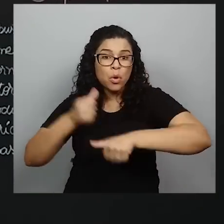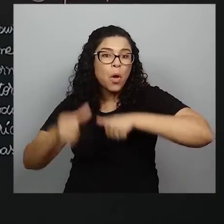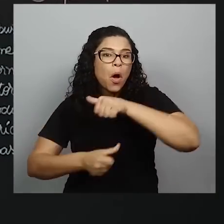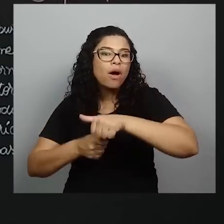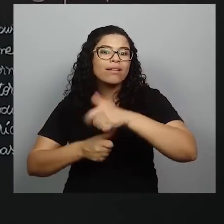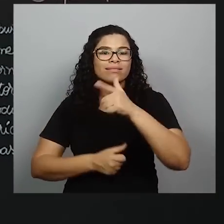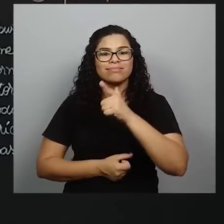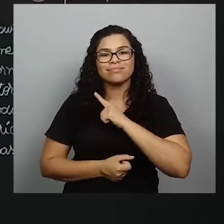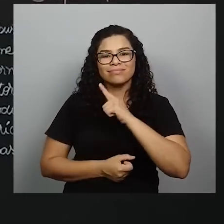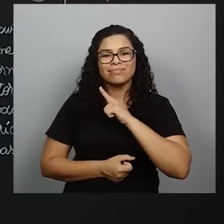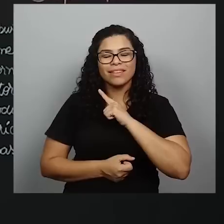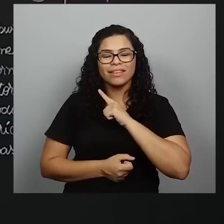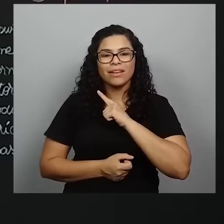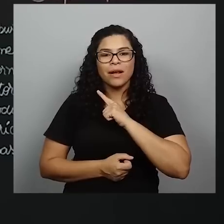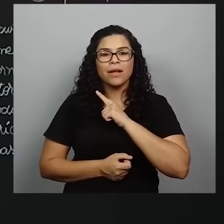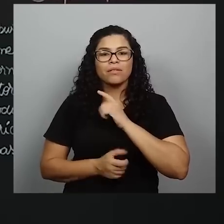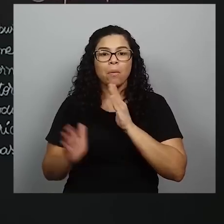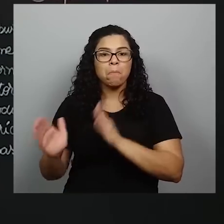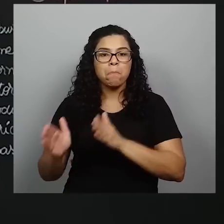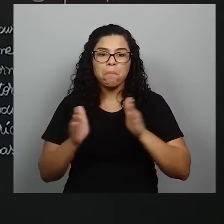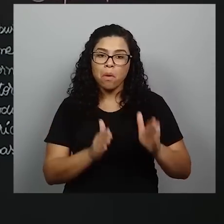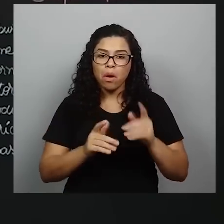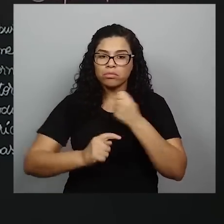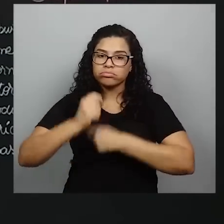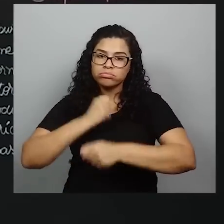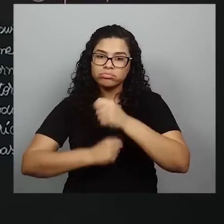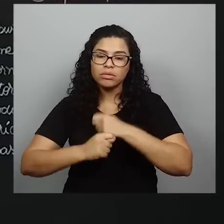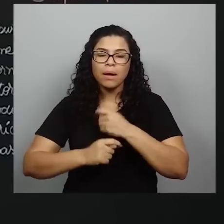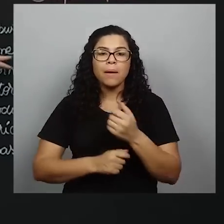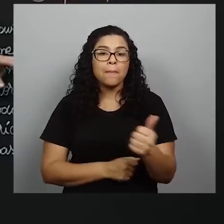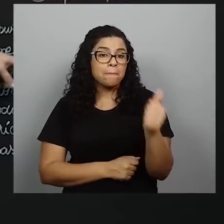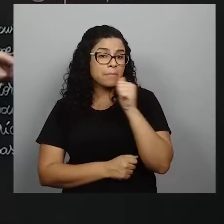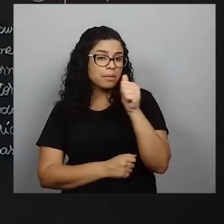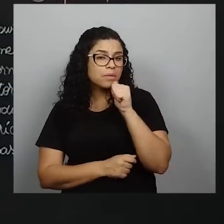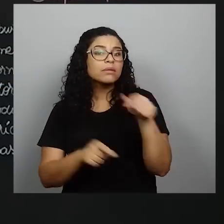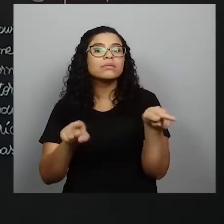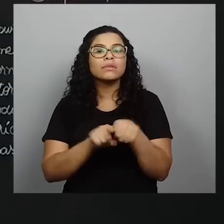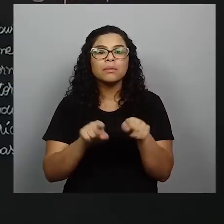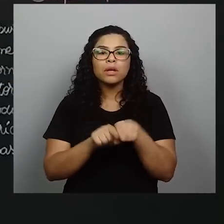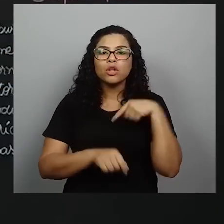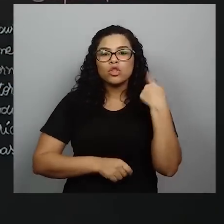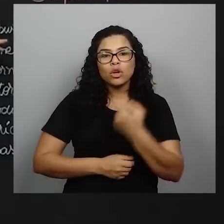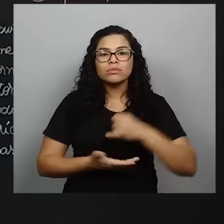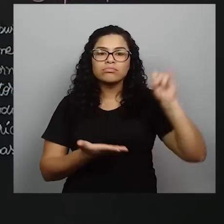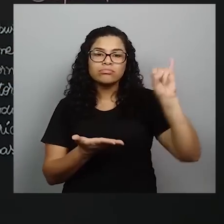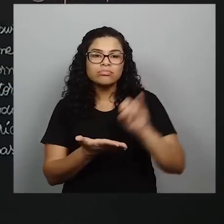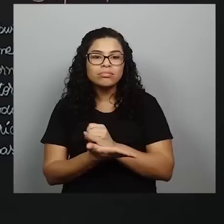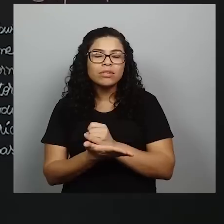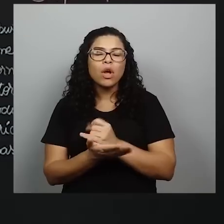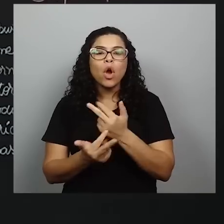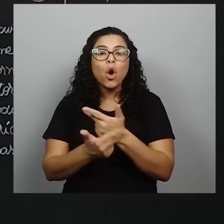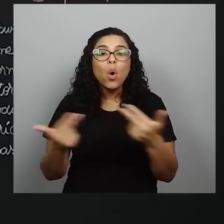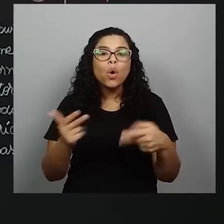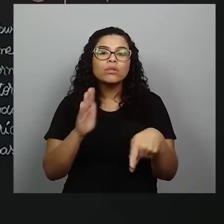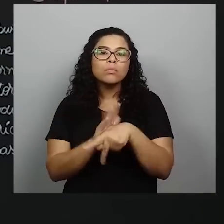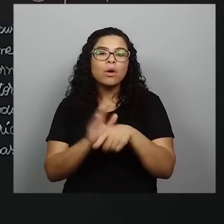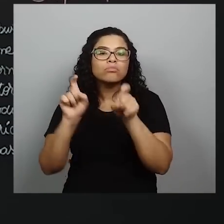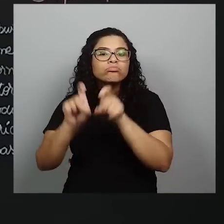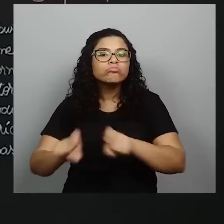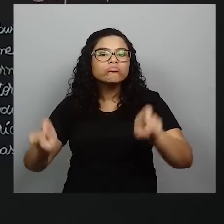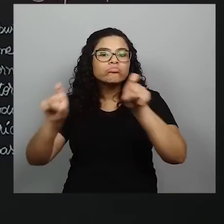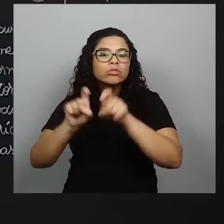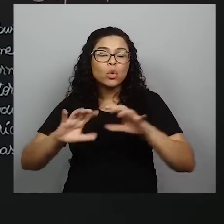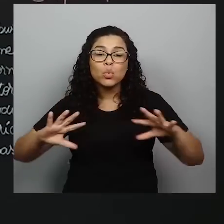região também de blocos econômicos, é bastante importante. Bebidas, acabamos importando muito, artigos de informática,